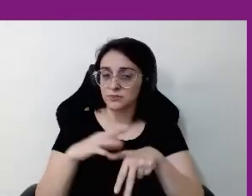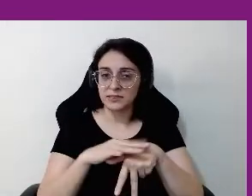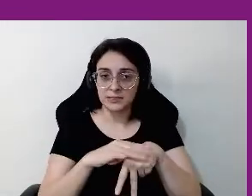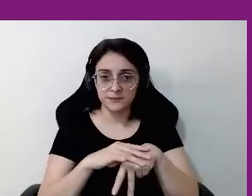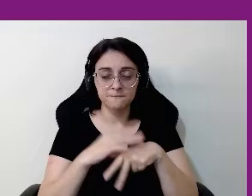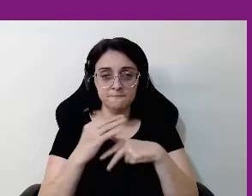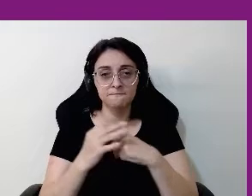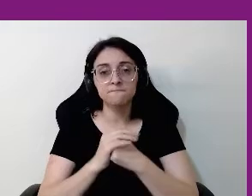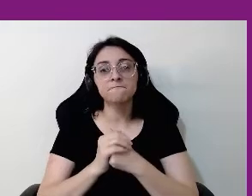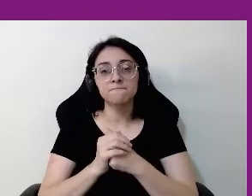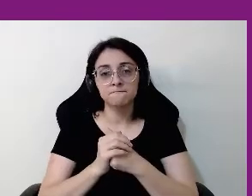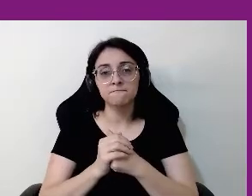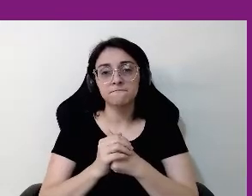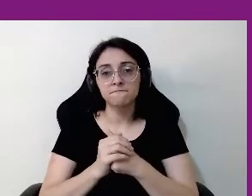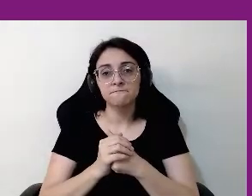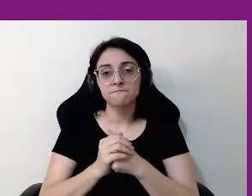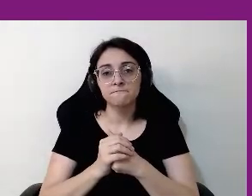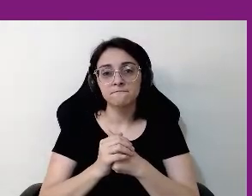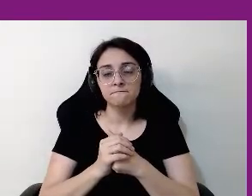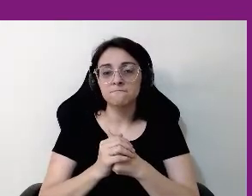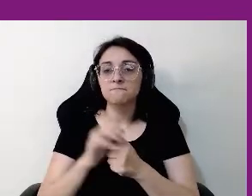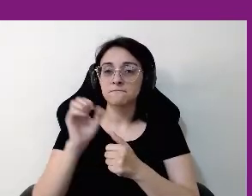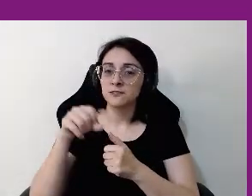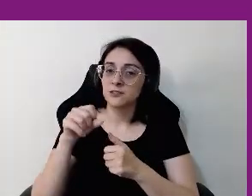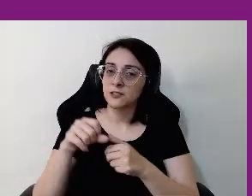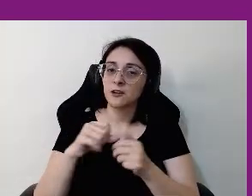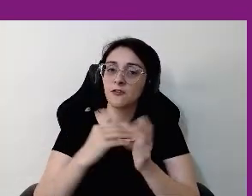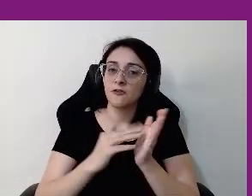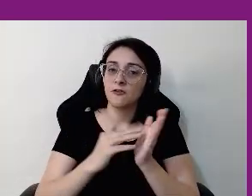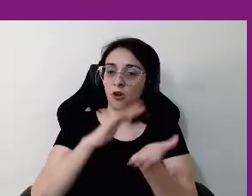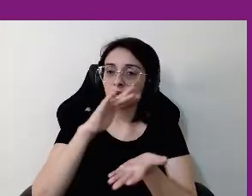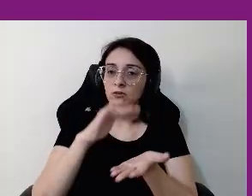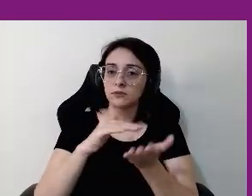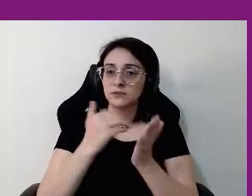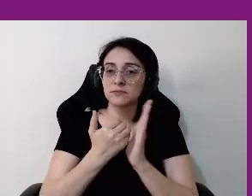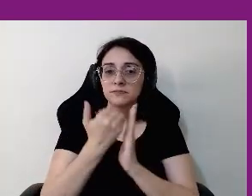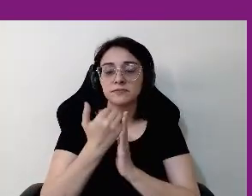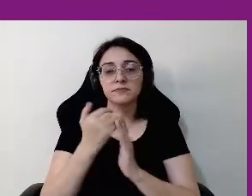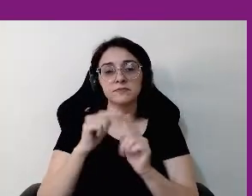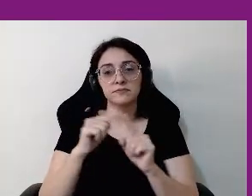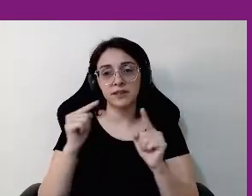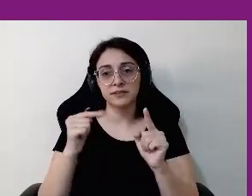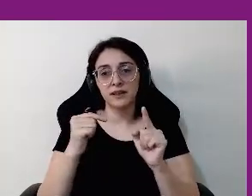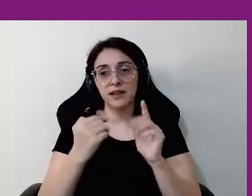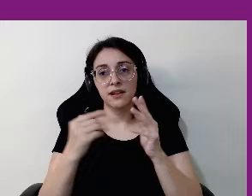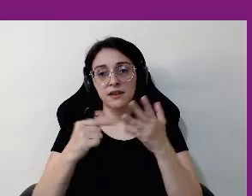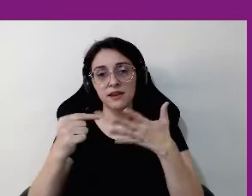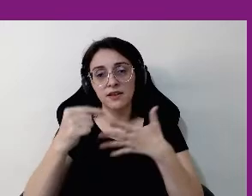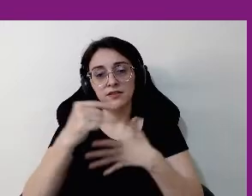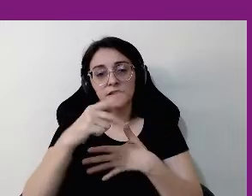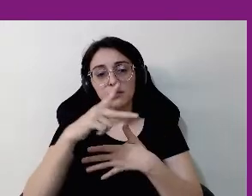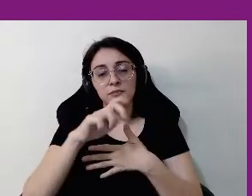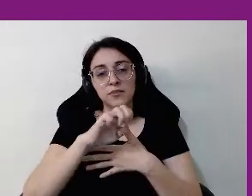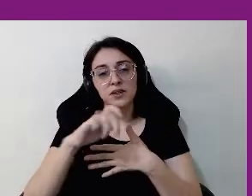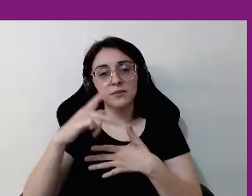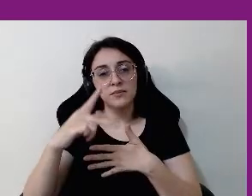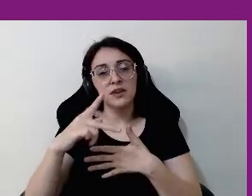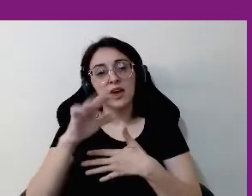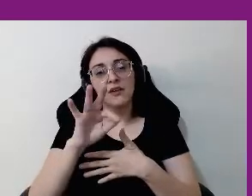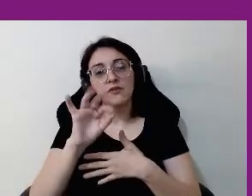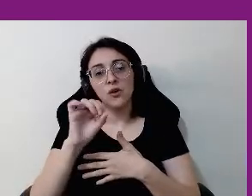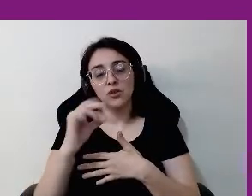pacientes? E, sim, volumes correntes, claro, mas também níveis de PIP,